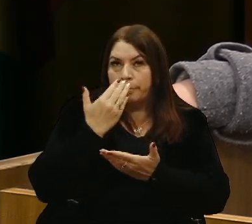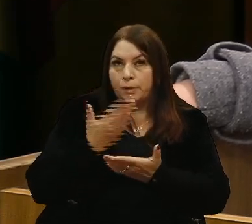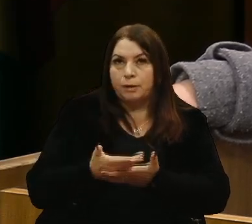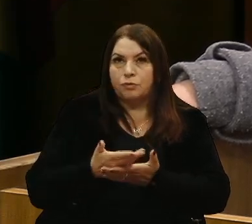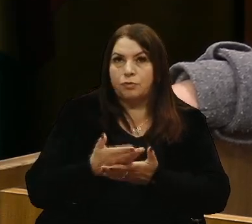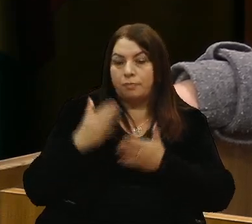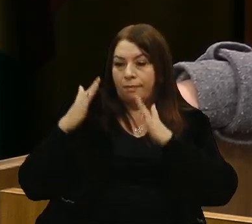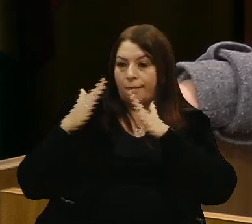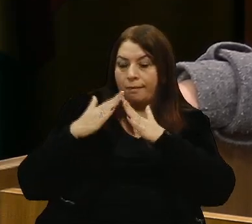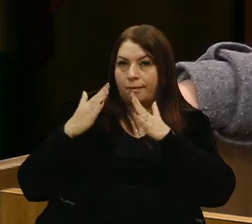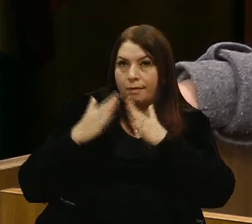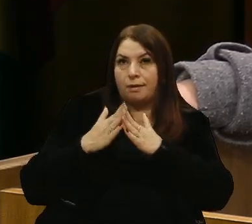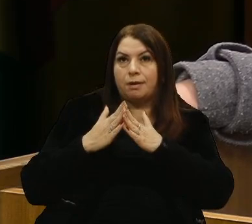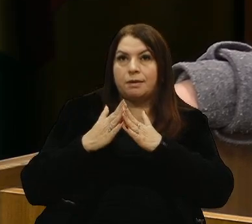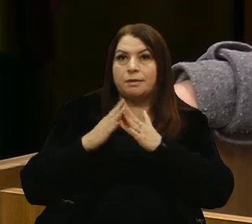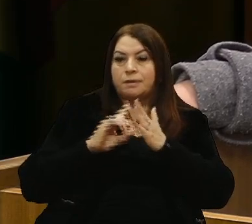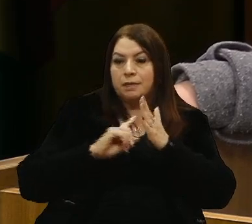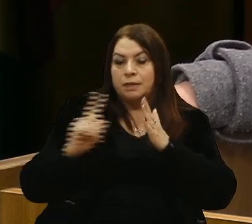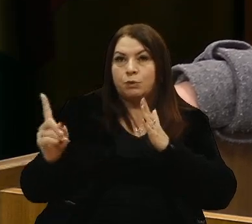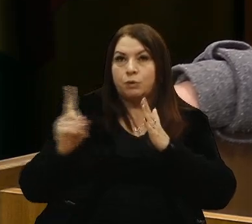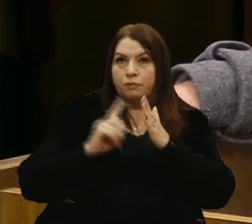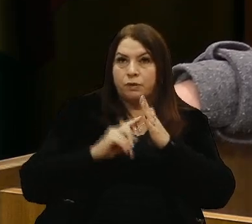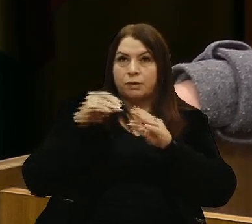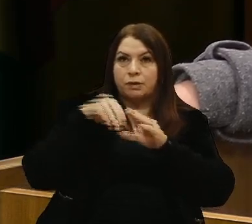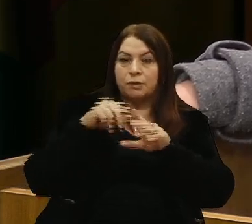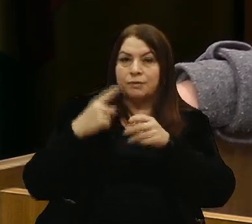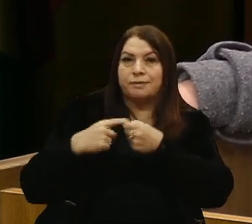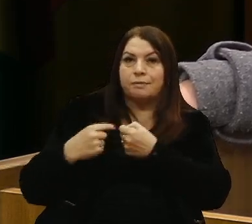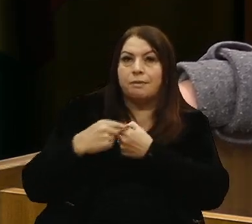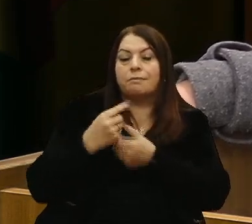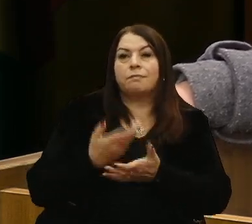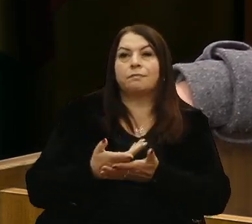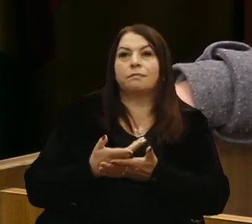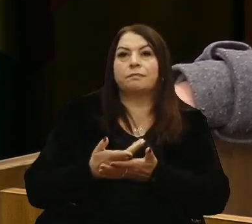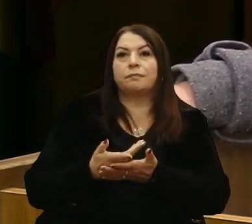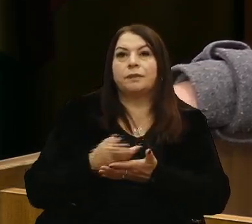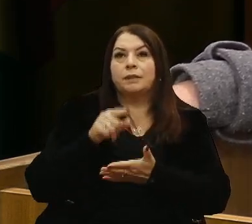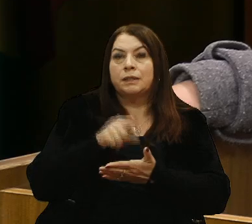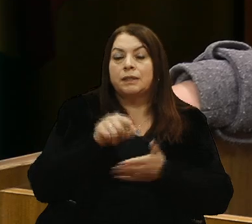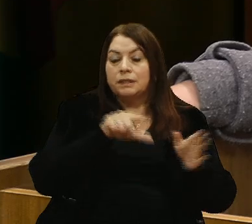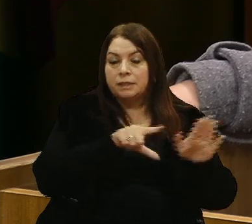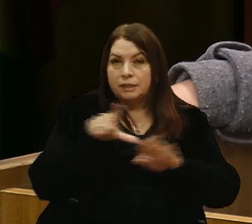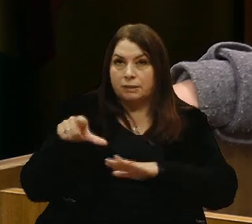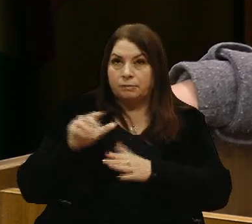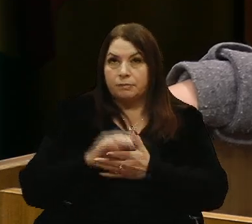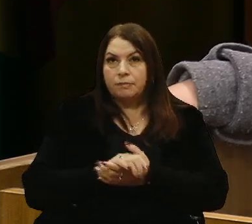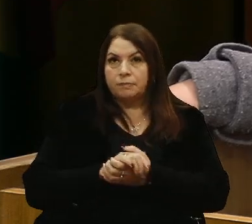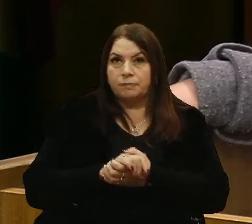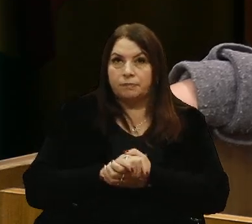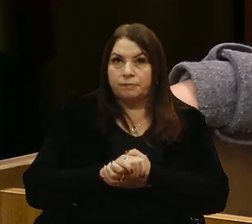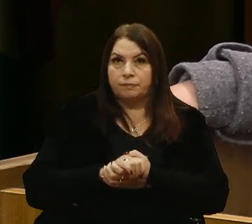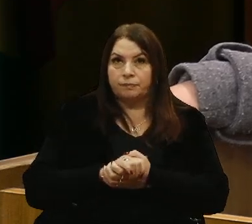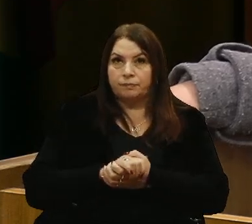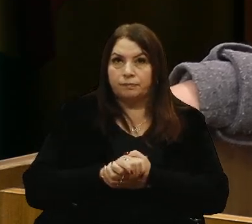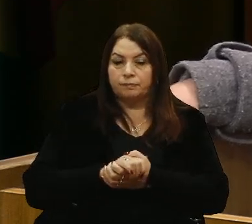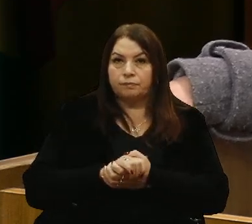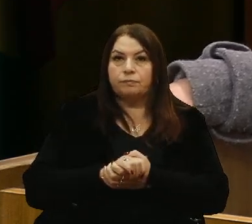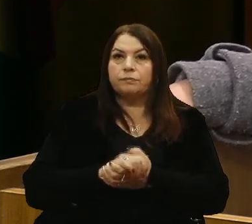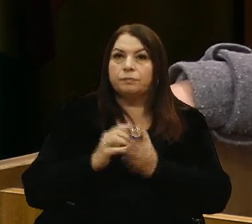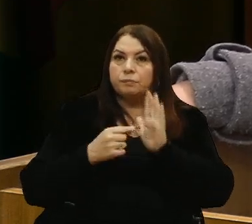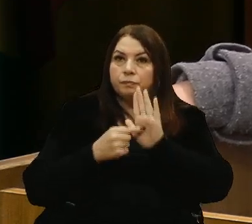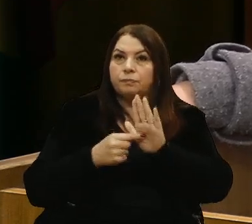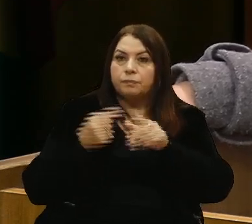a moradia, que é o ir e vir dentro da cidade. Então, que essa semana ela sirva para a